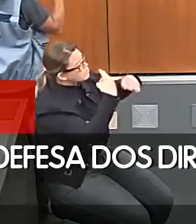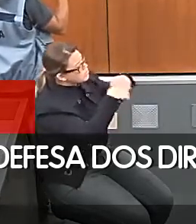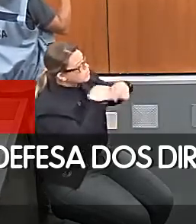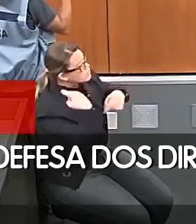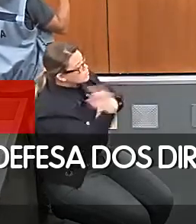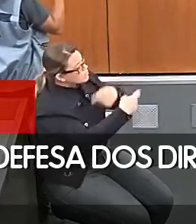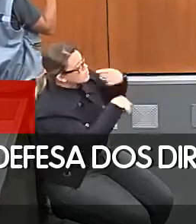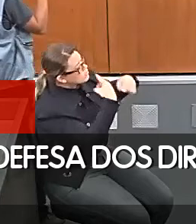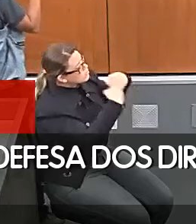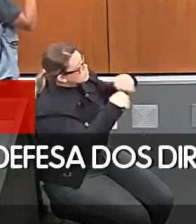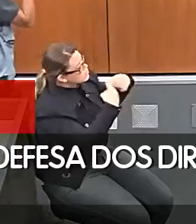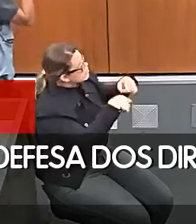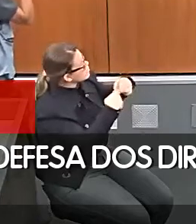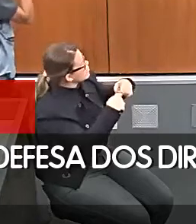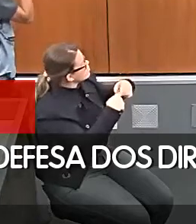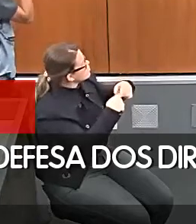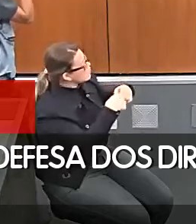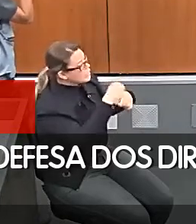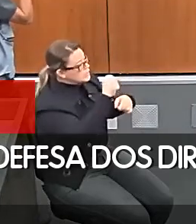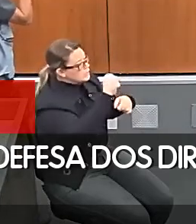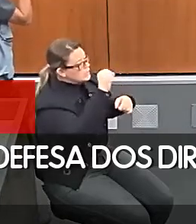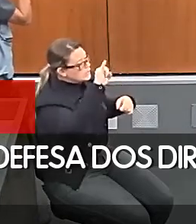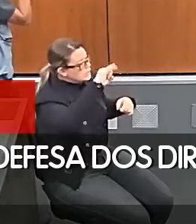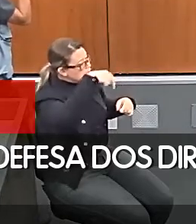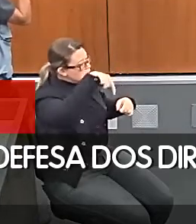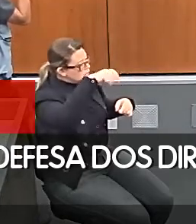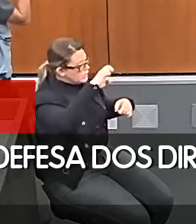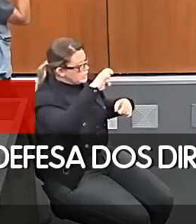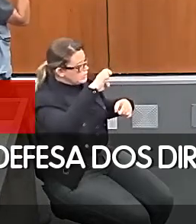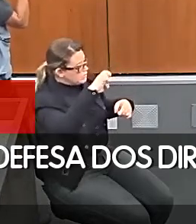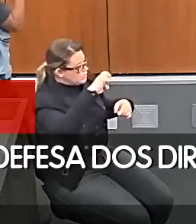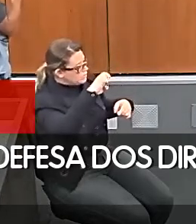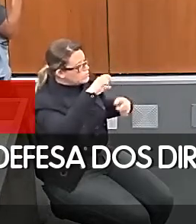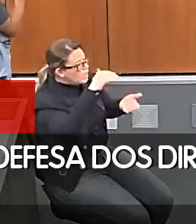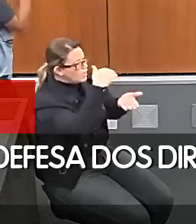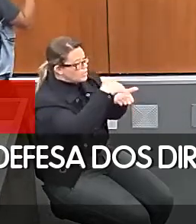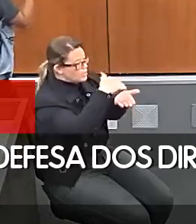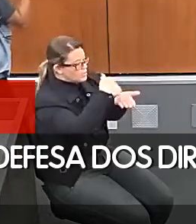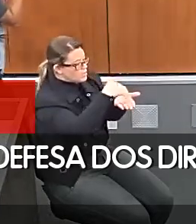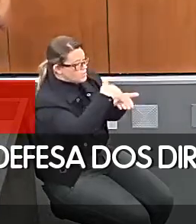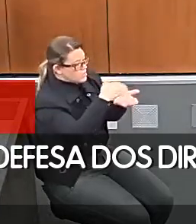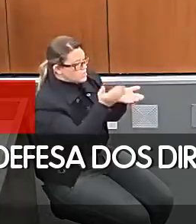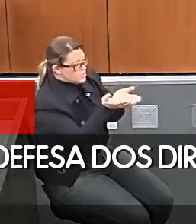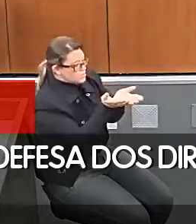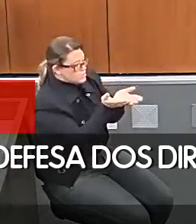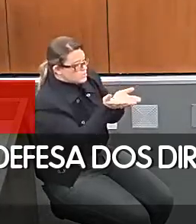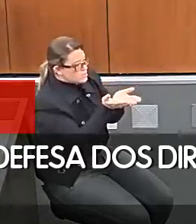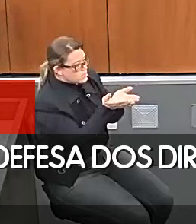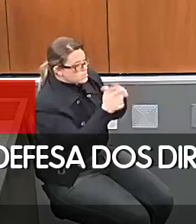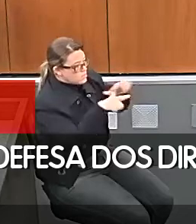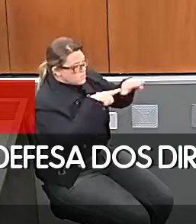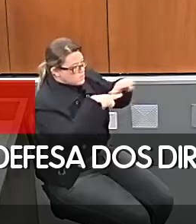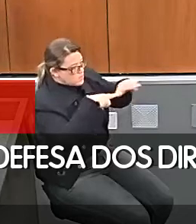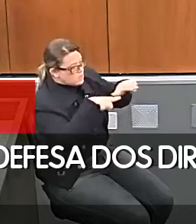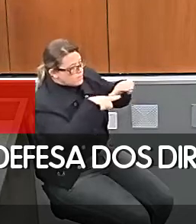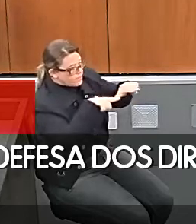aqui, os cines no interior ter também as pessoas. Eu não sei se Itabira, o cine,